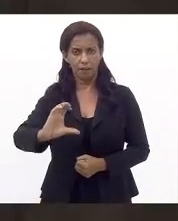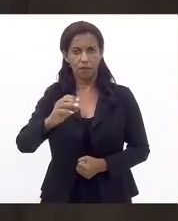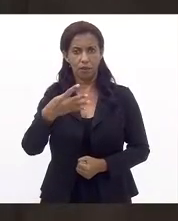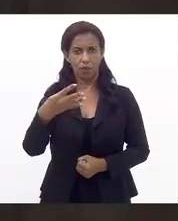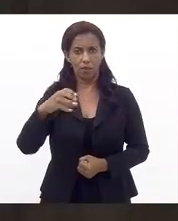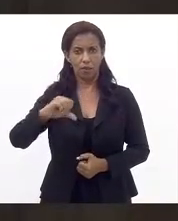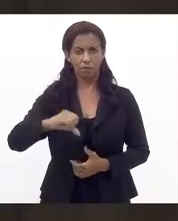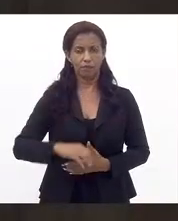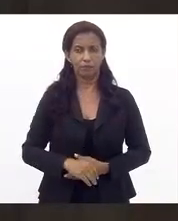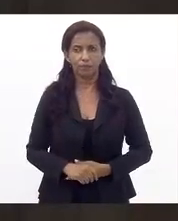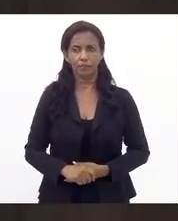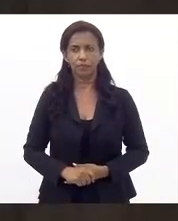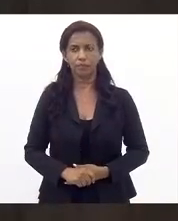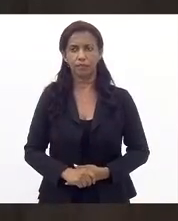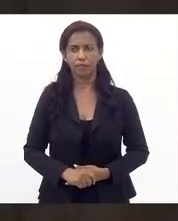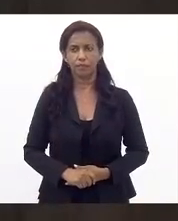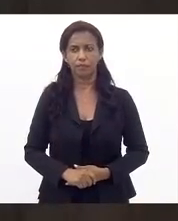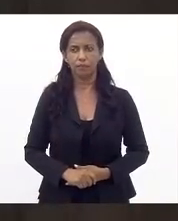49